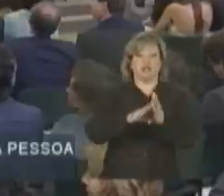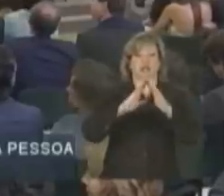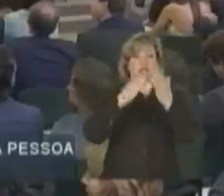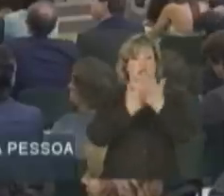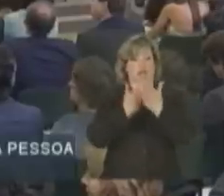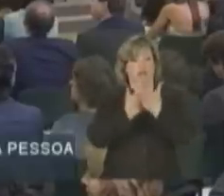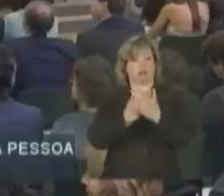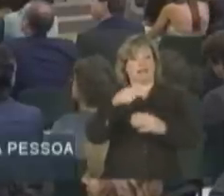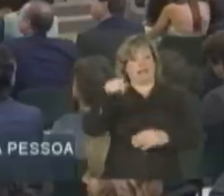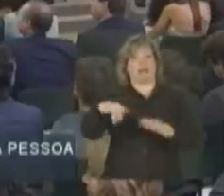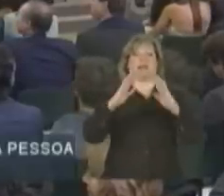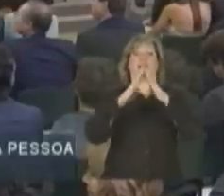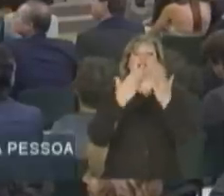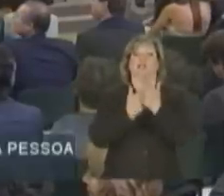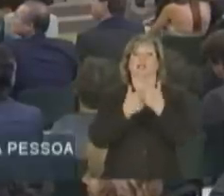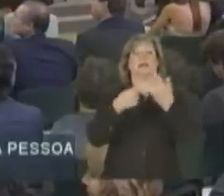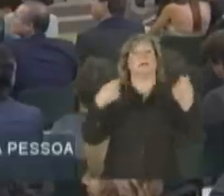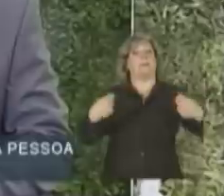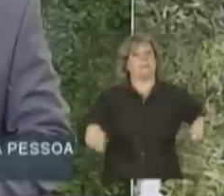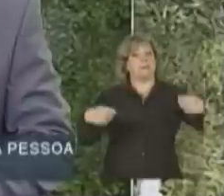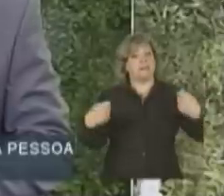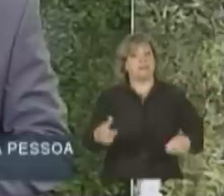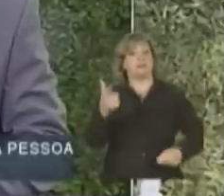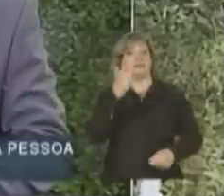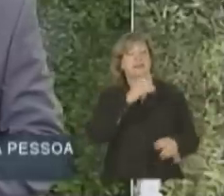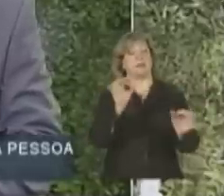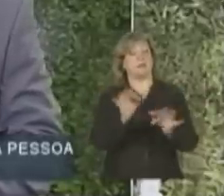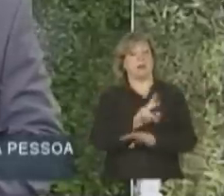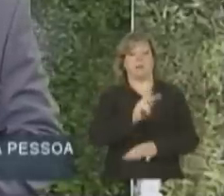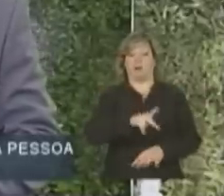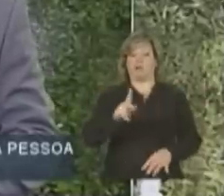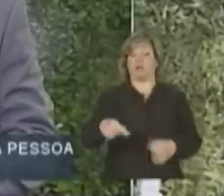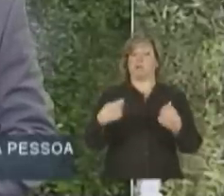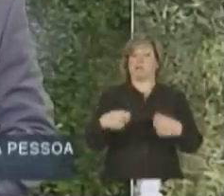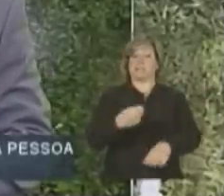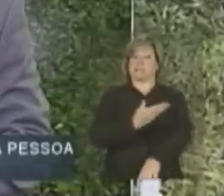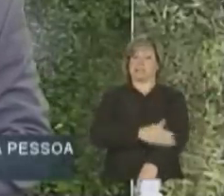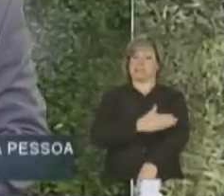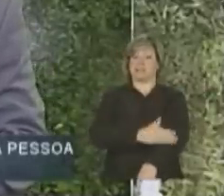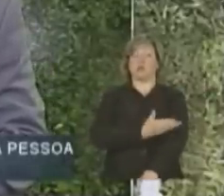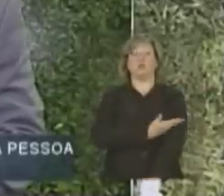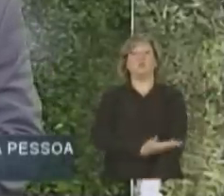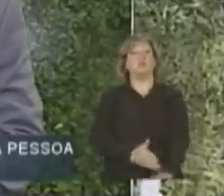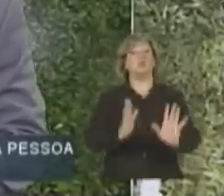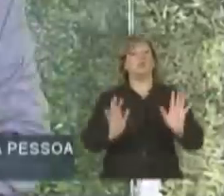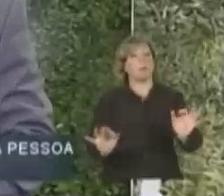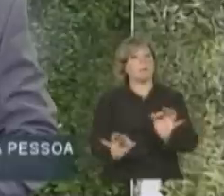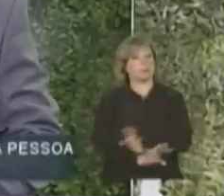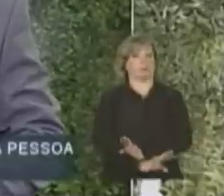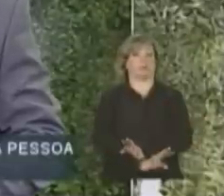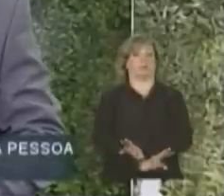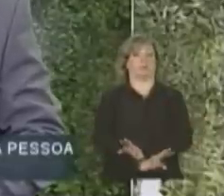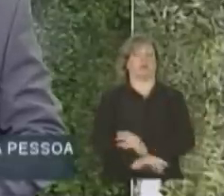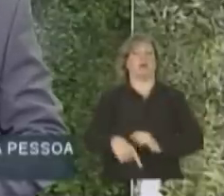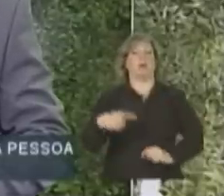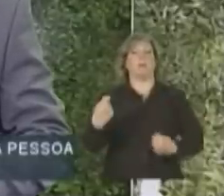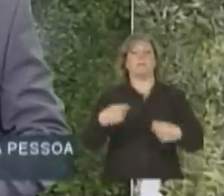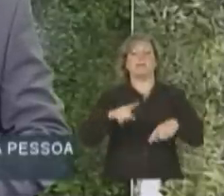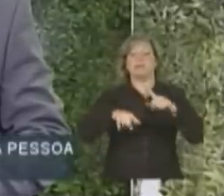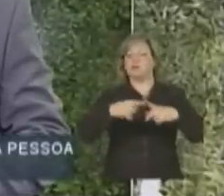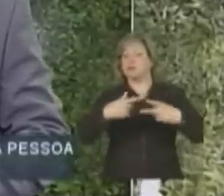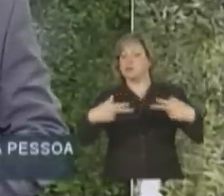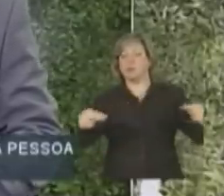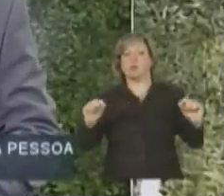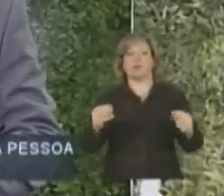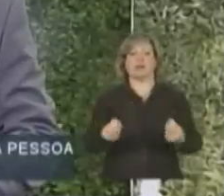acessível, os professores precisam estar capacitados, precisa ter equipamentos que permitam a